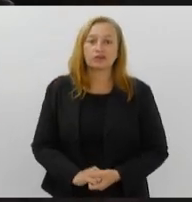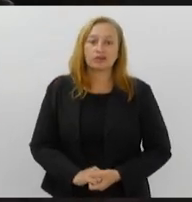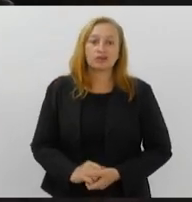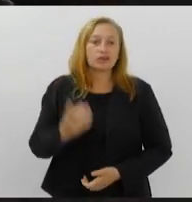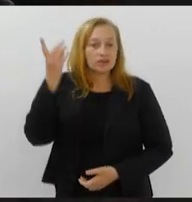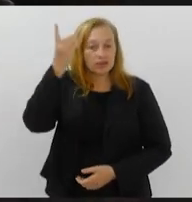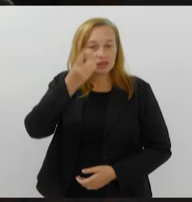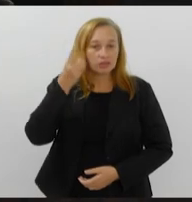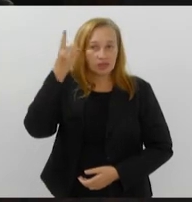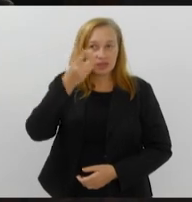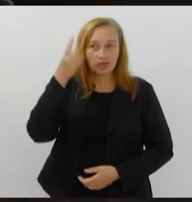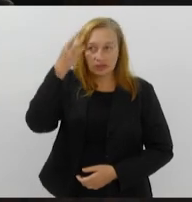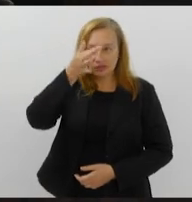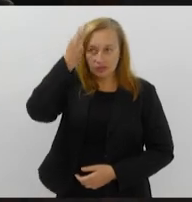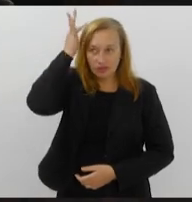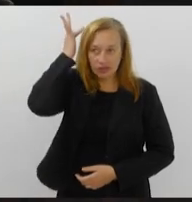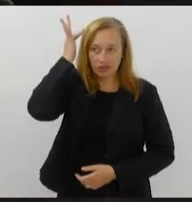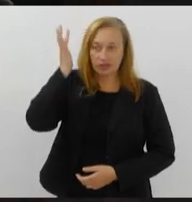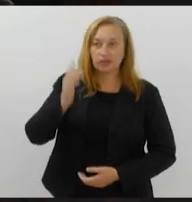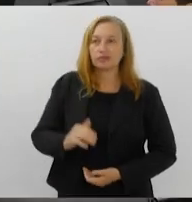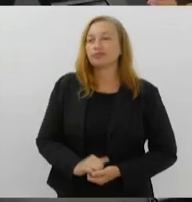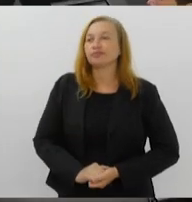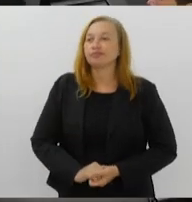Deputado Fred Pacheco.